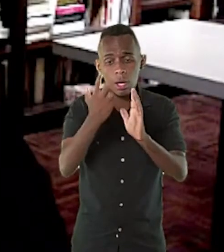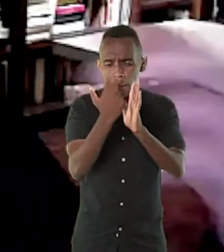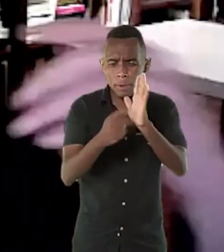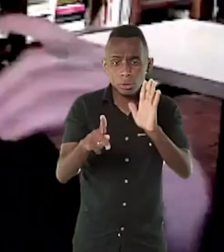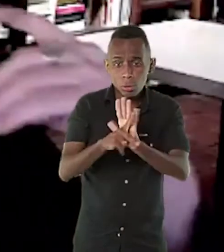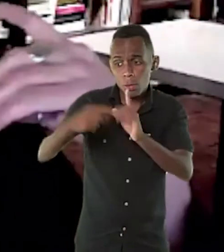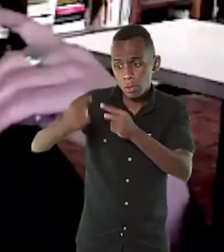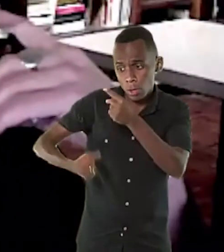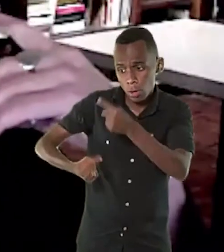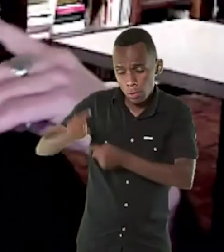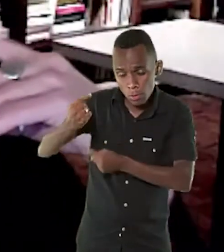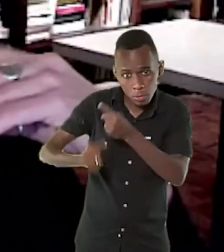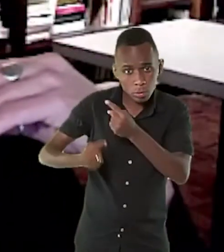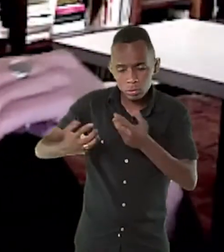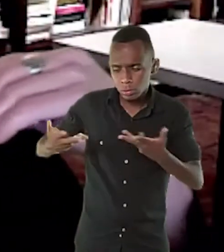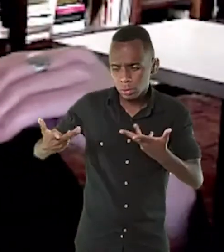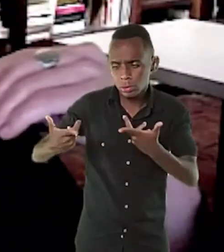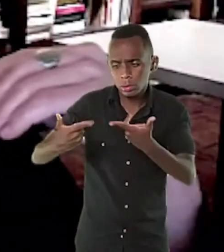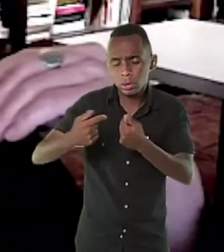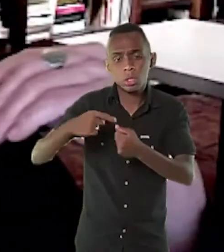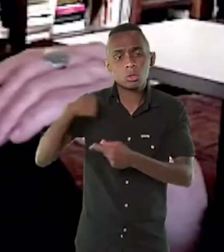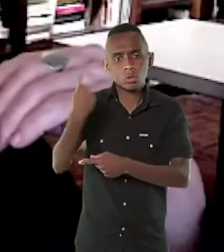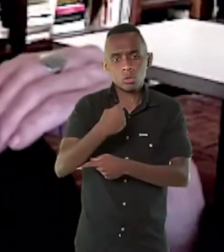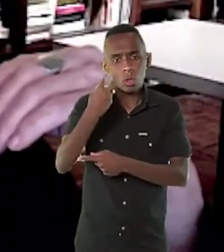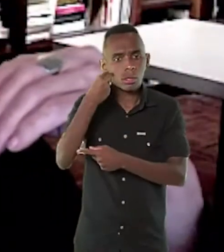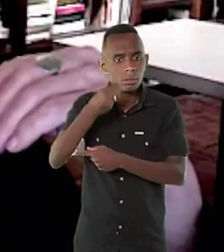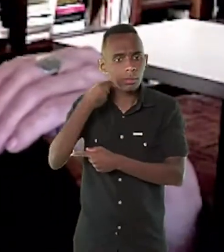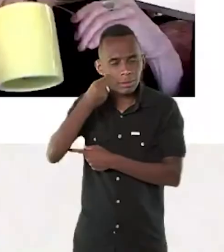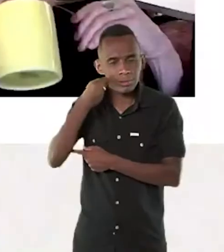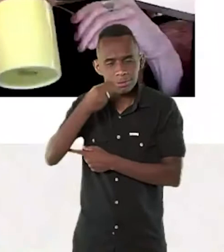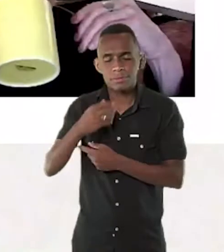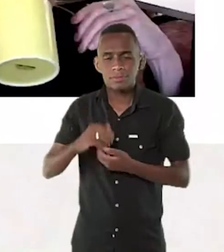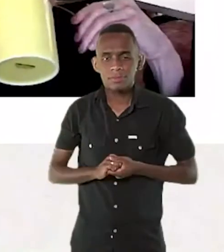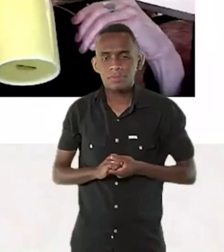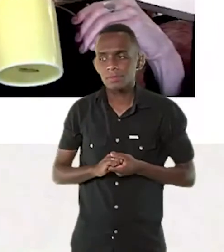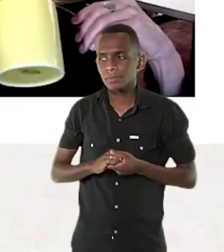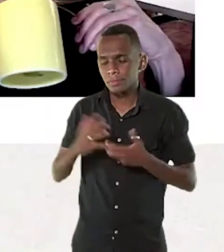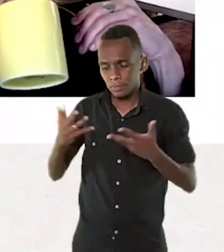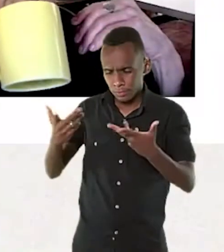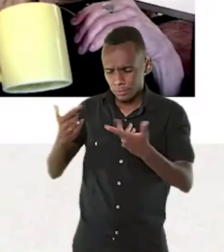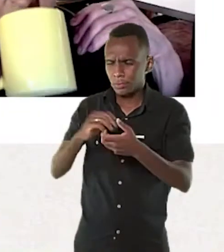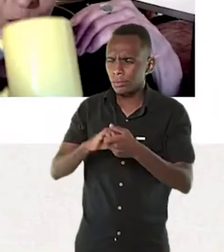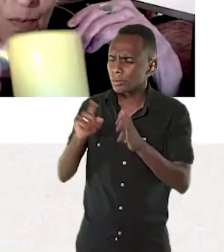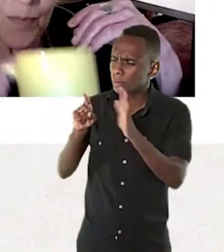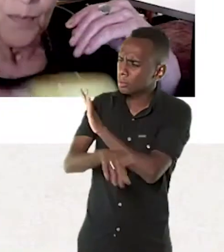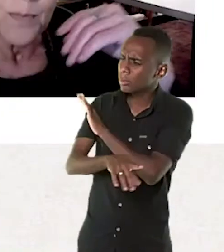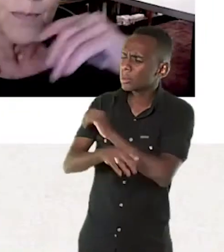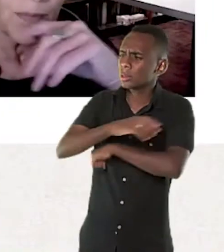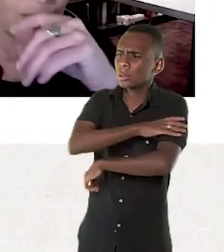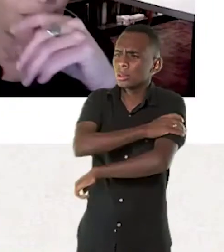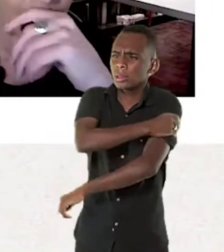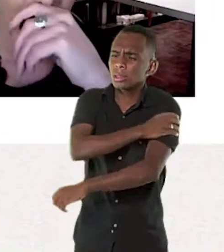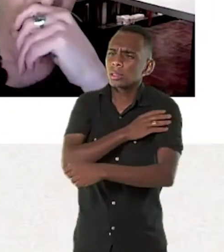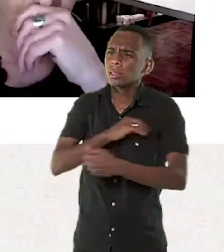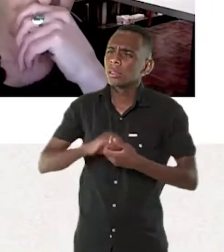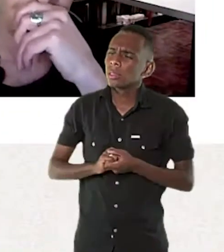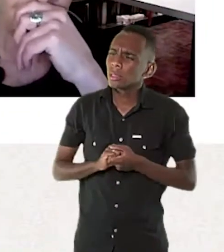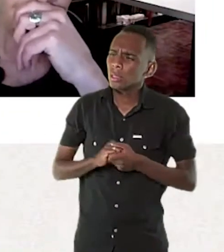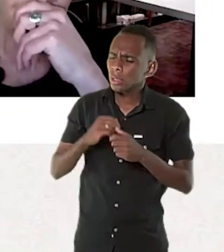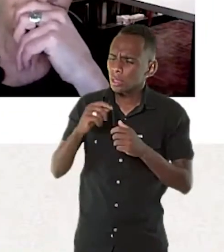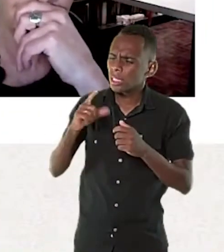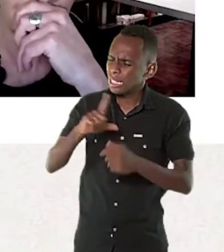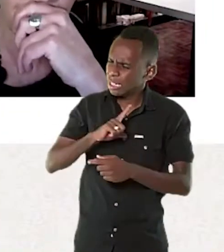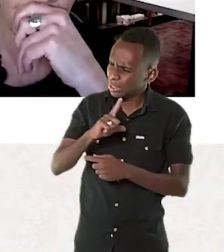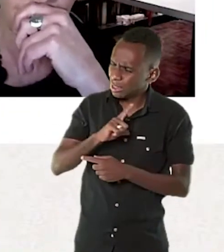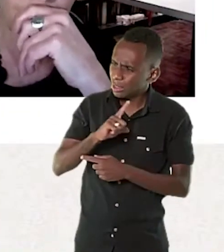por excelência do nosso tempo. Maravilha, maravilha. Existe, então, posso dizer a grosso modo,